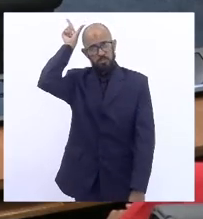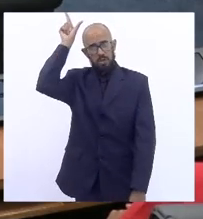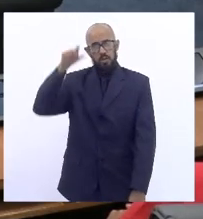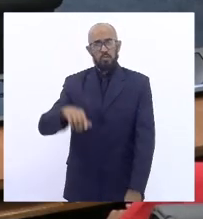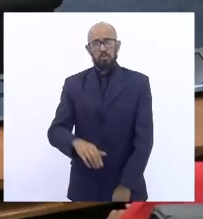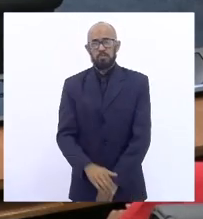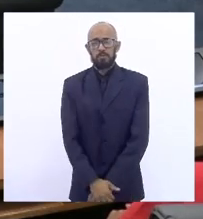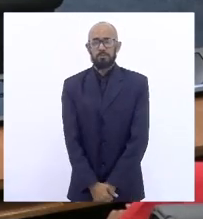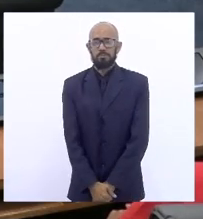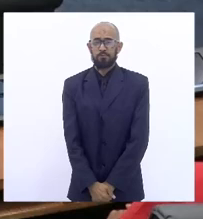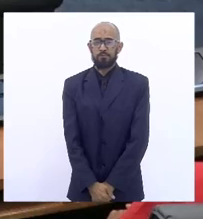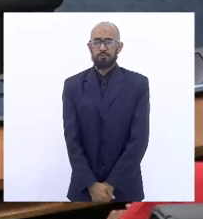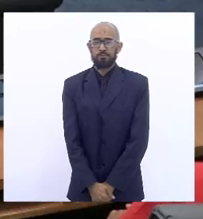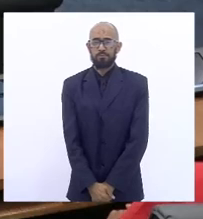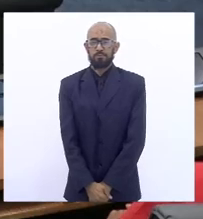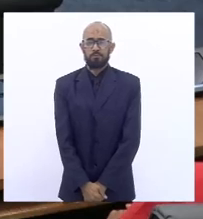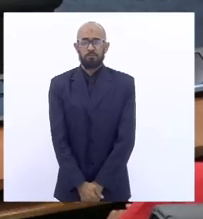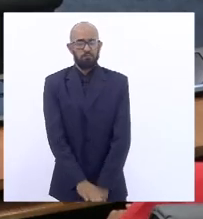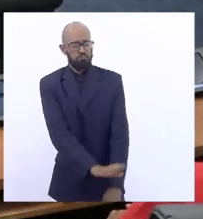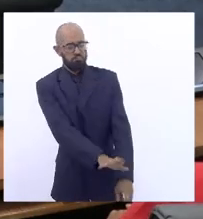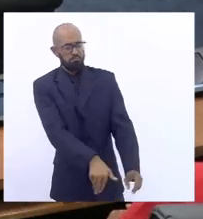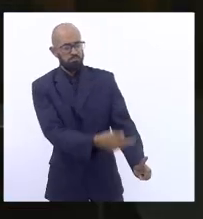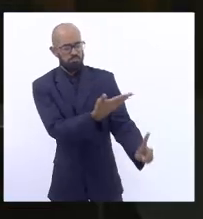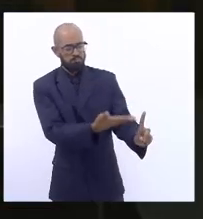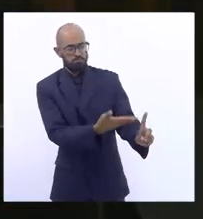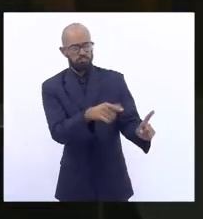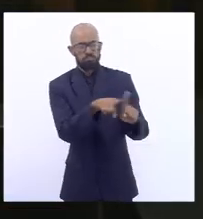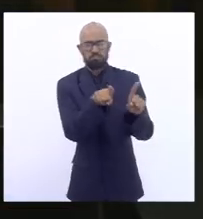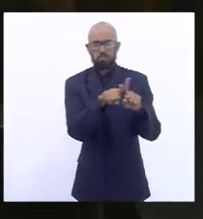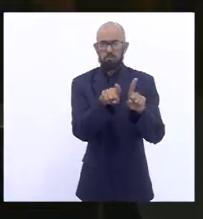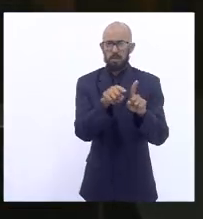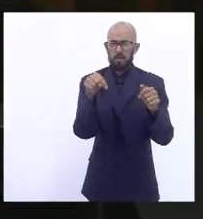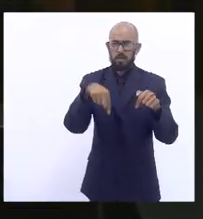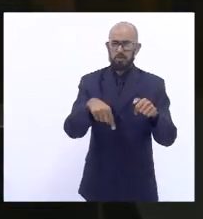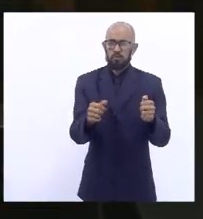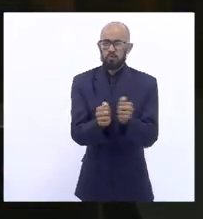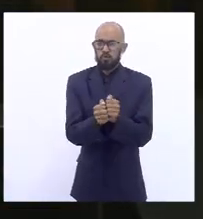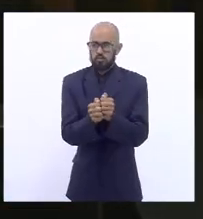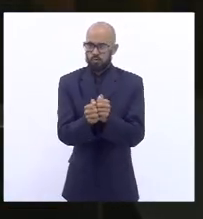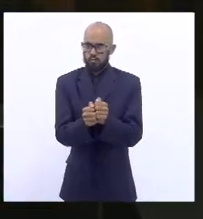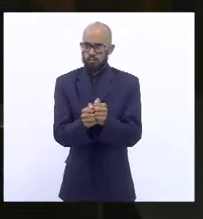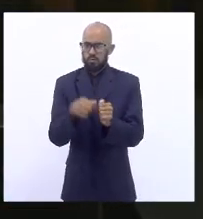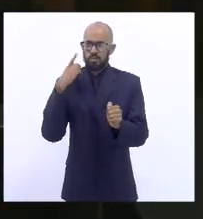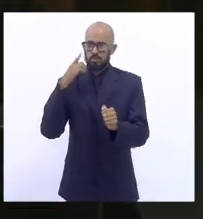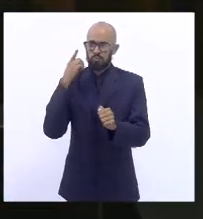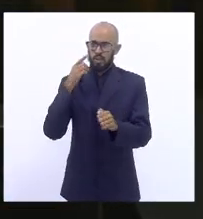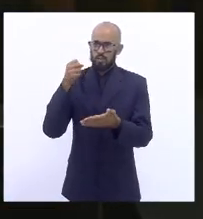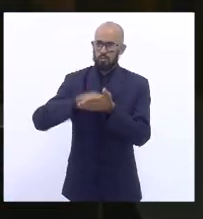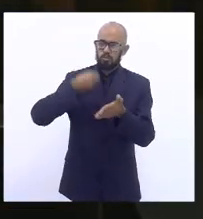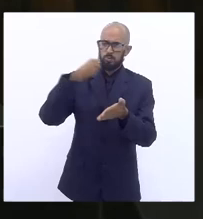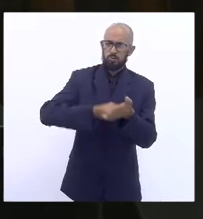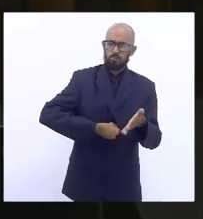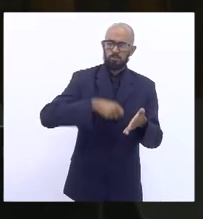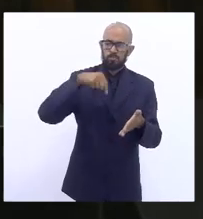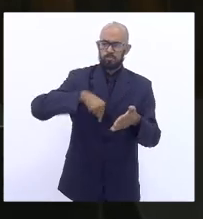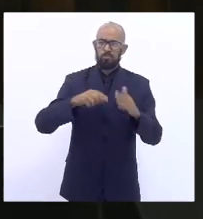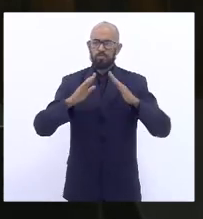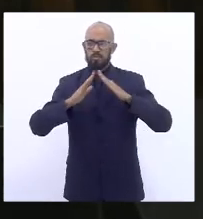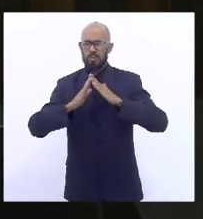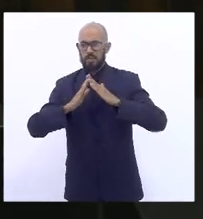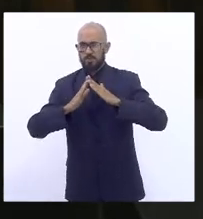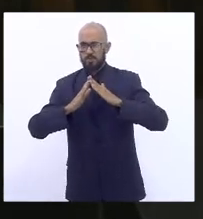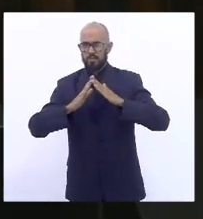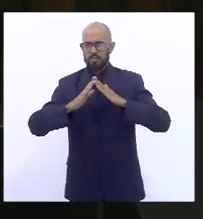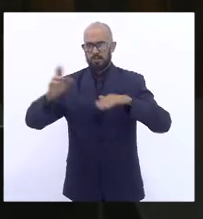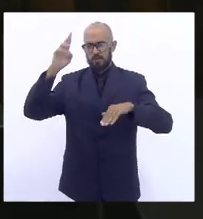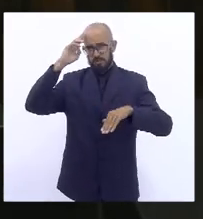Rocha, prestigiando essa sessão solene também, deputado combativo, atuante nessa casa.